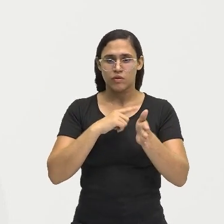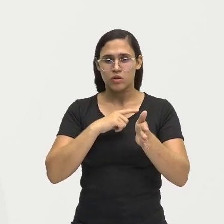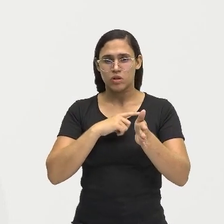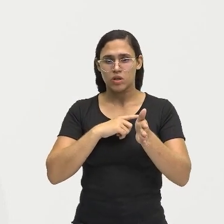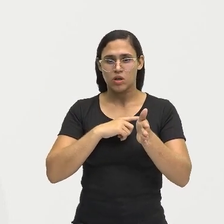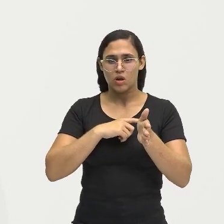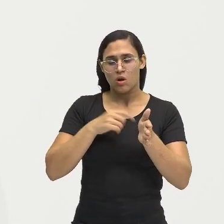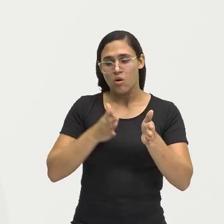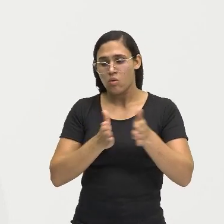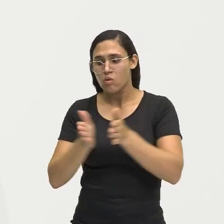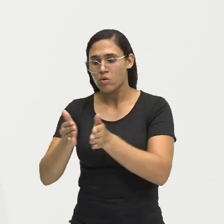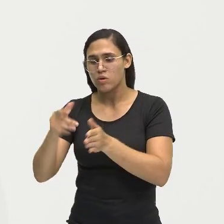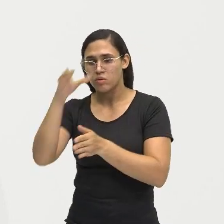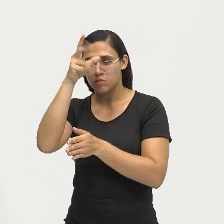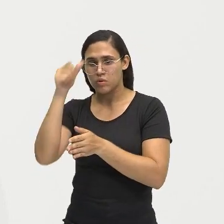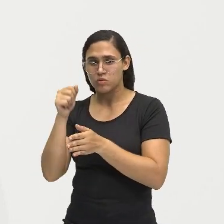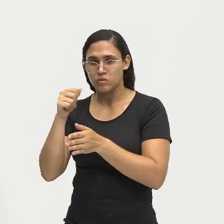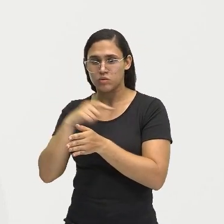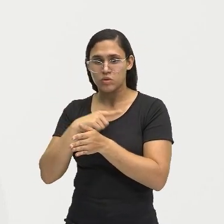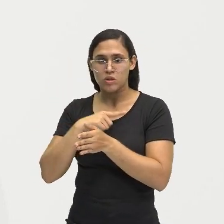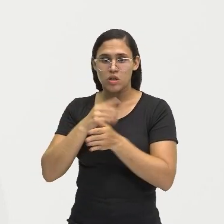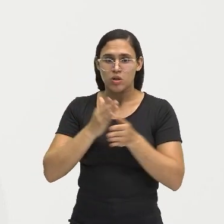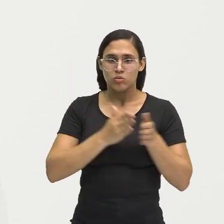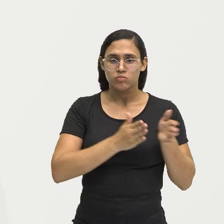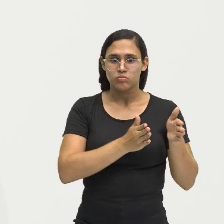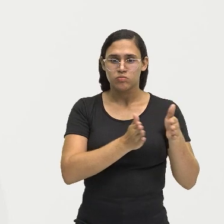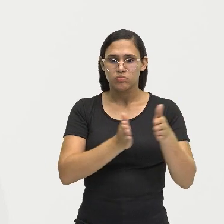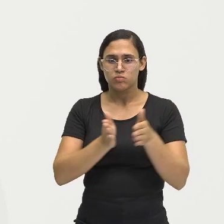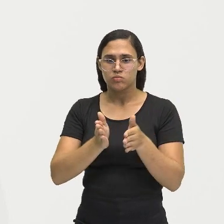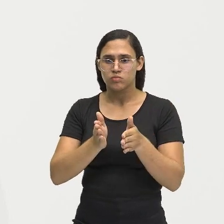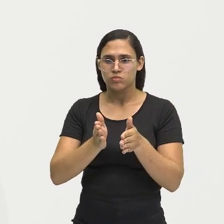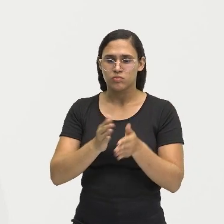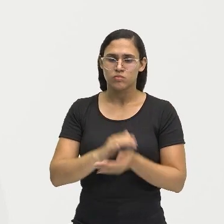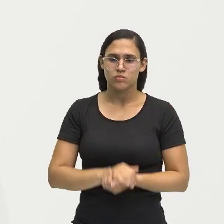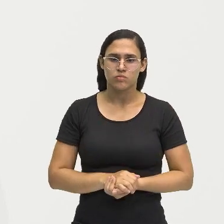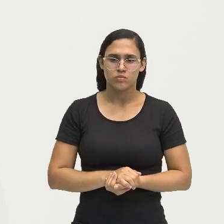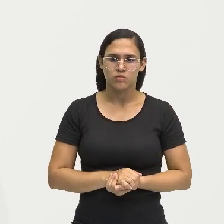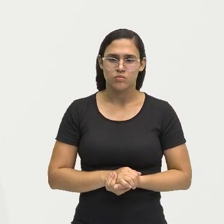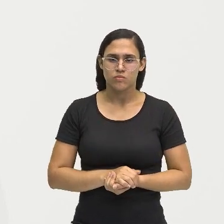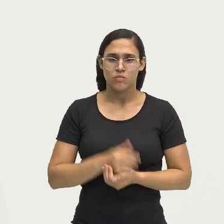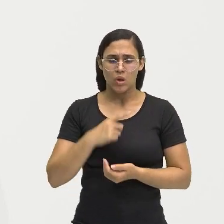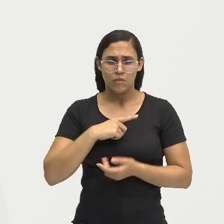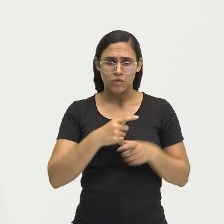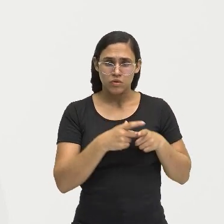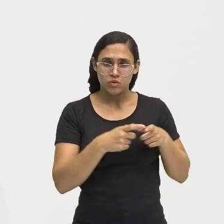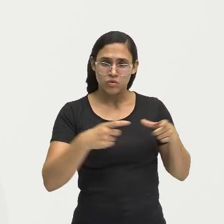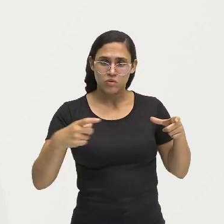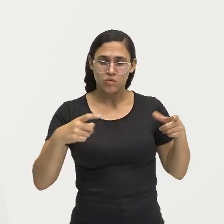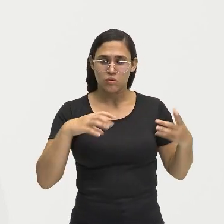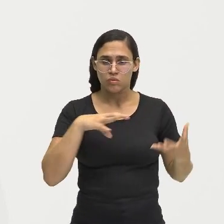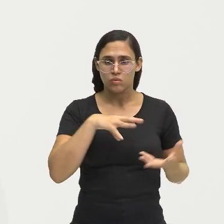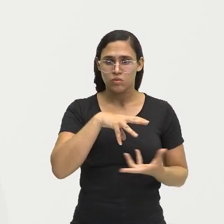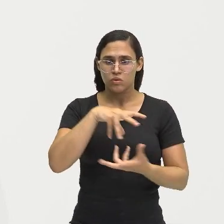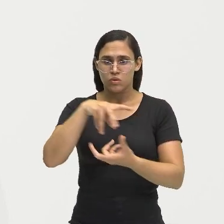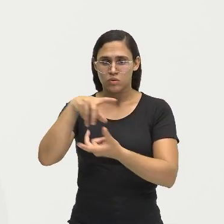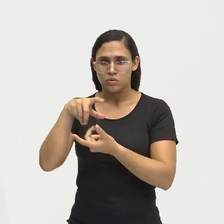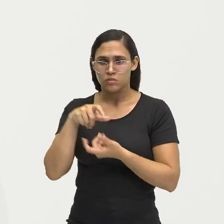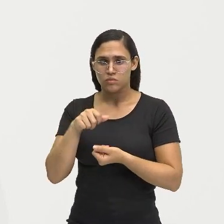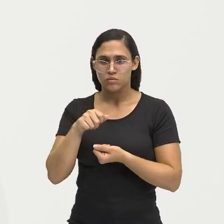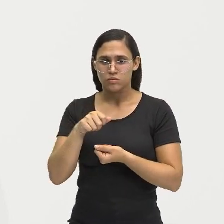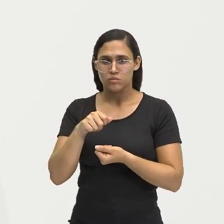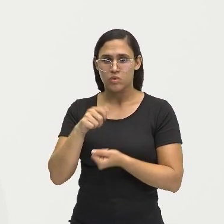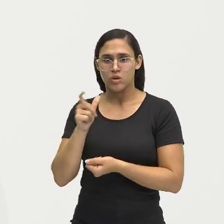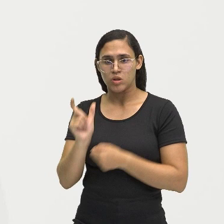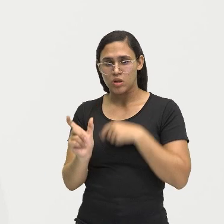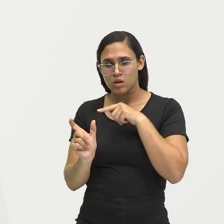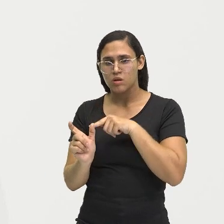Amazonas. Então, por isso que ele também é o mais caudaloso, né? Então, ele vai ser ali o maior rio do mundo, né? A maior bacia hidrográfica do